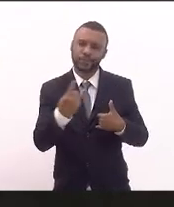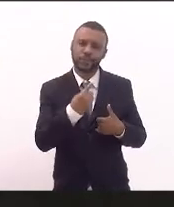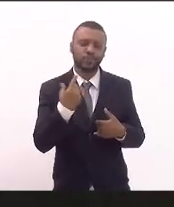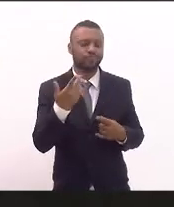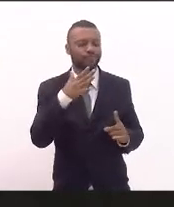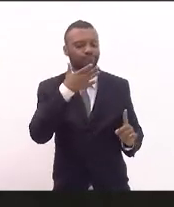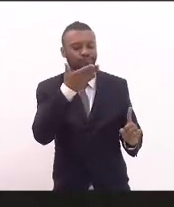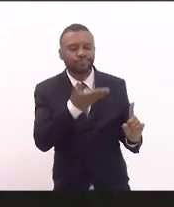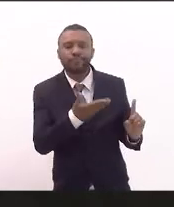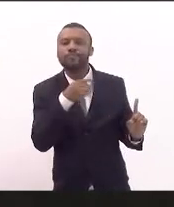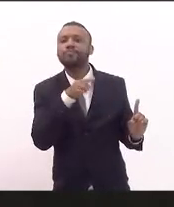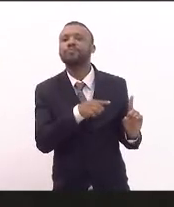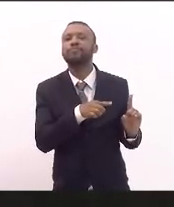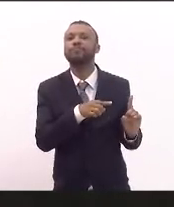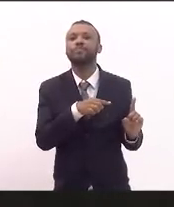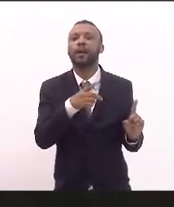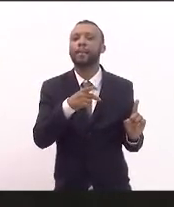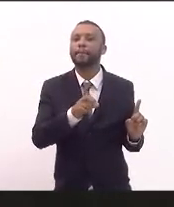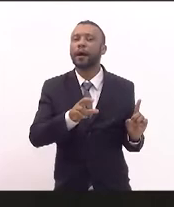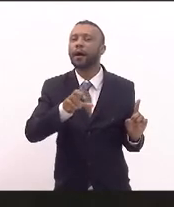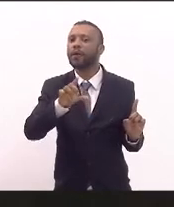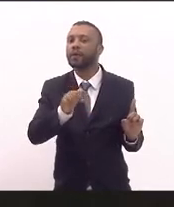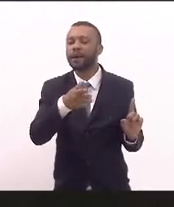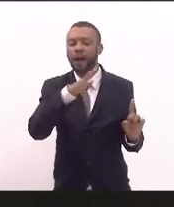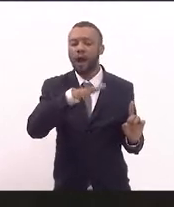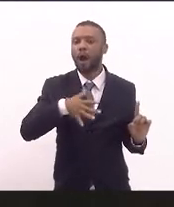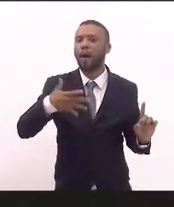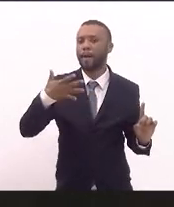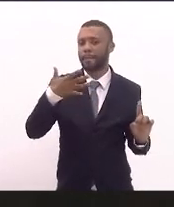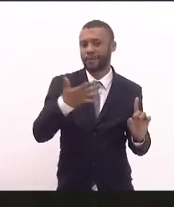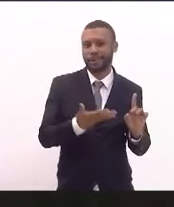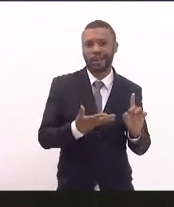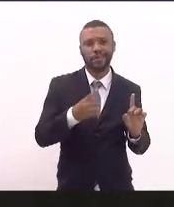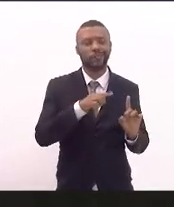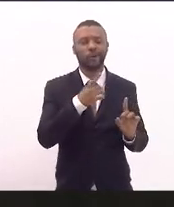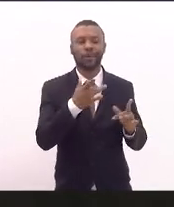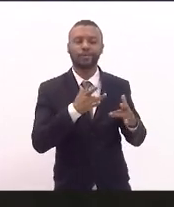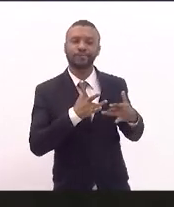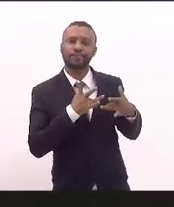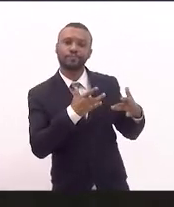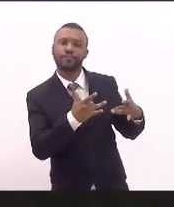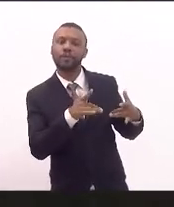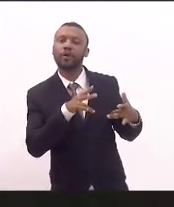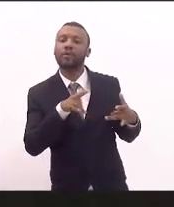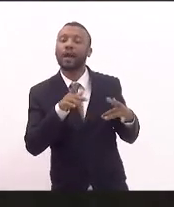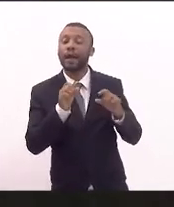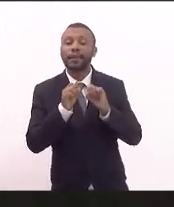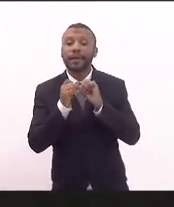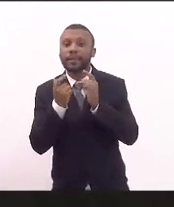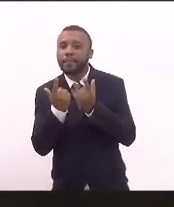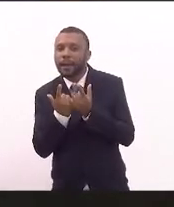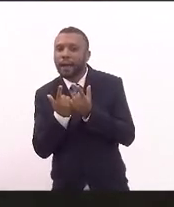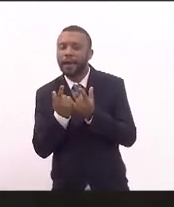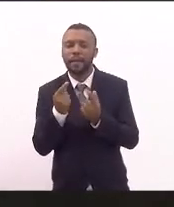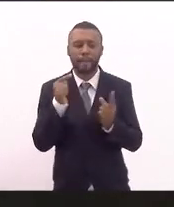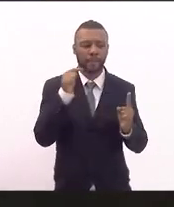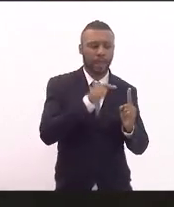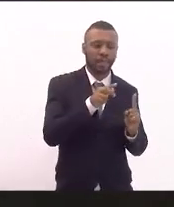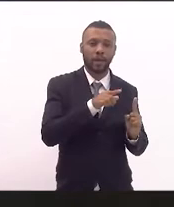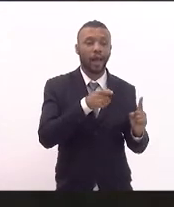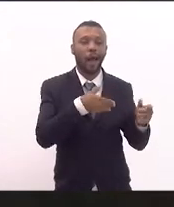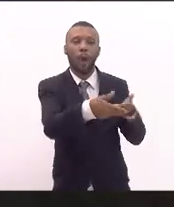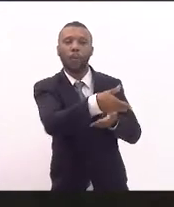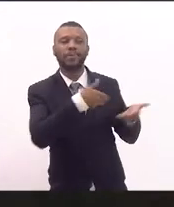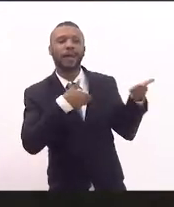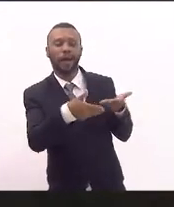Paula. A homenagem que empresta aqui não é a Assembleia para a senhora para nós, nossa